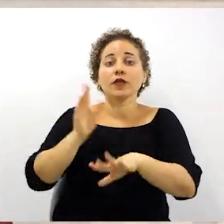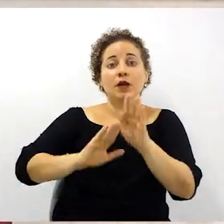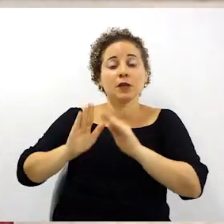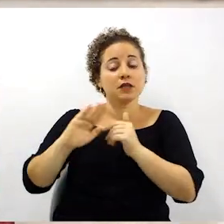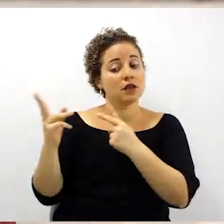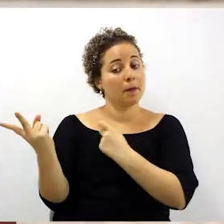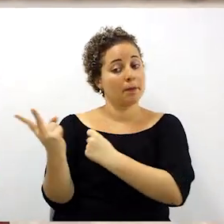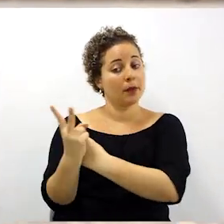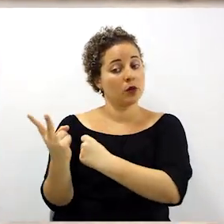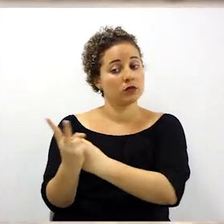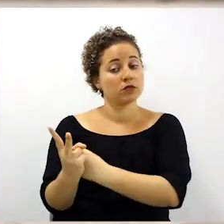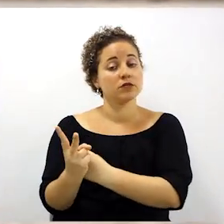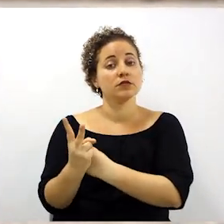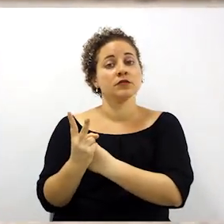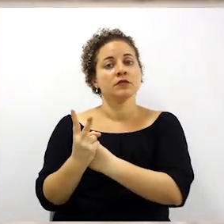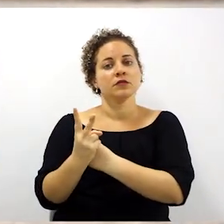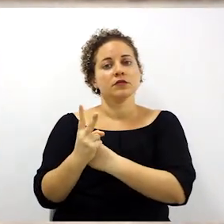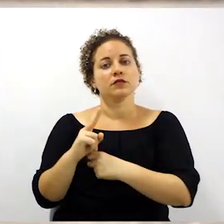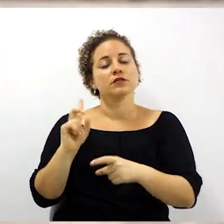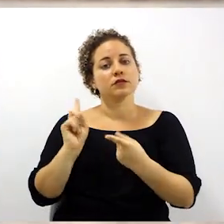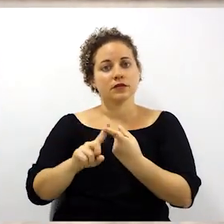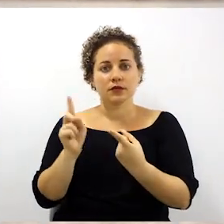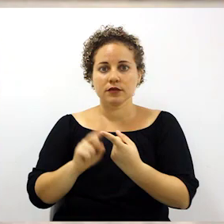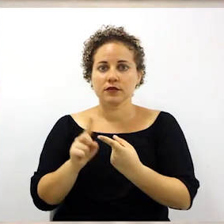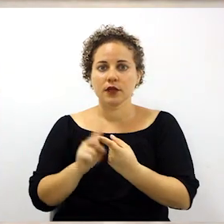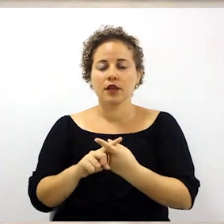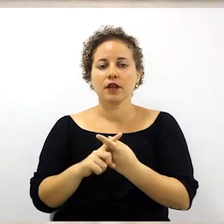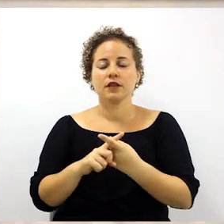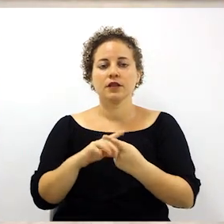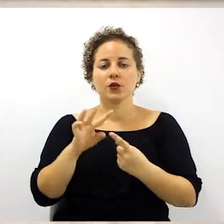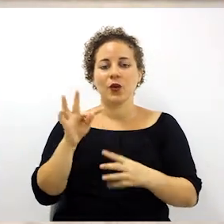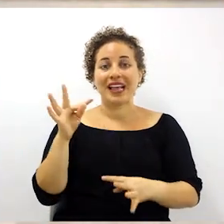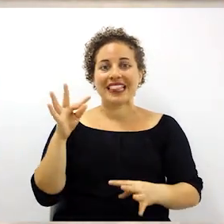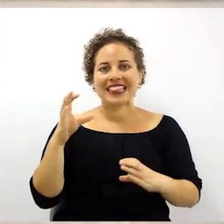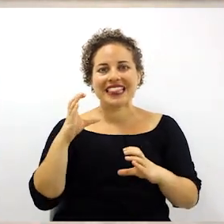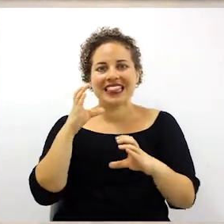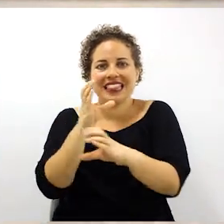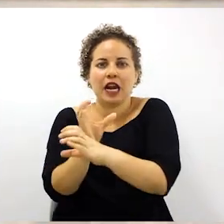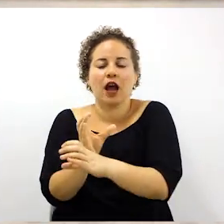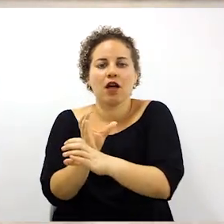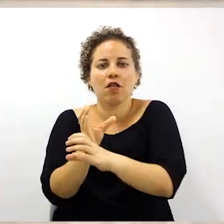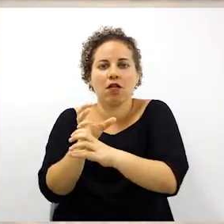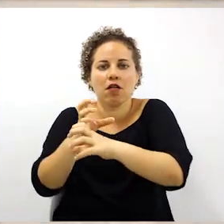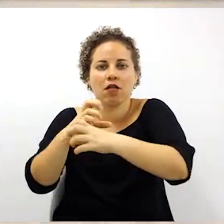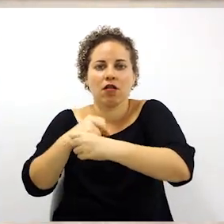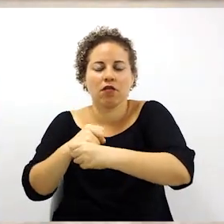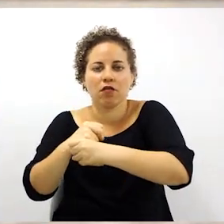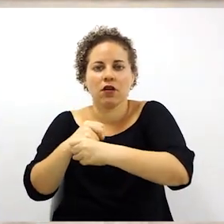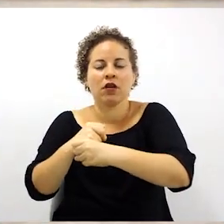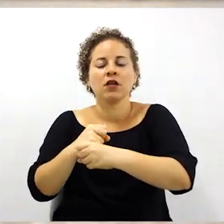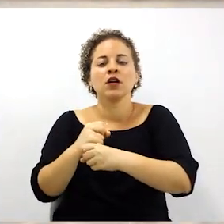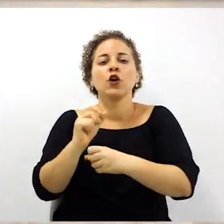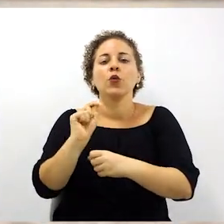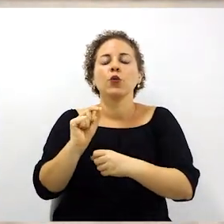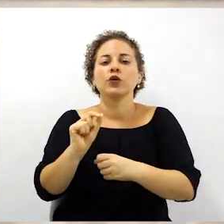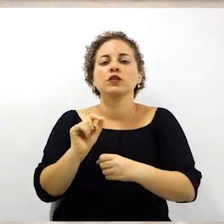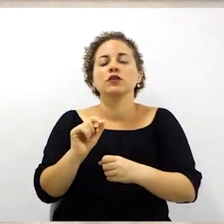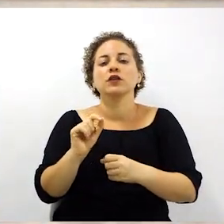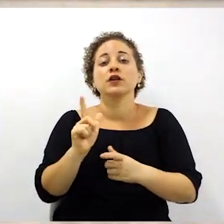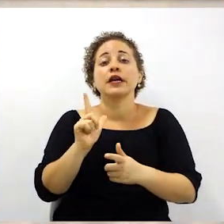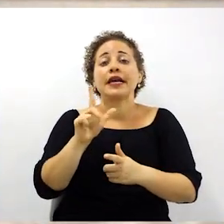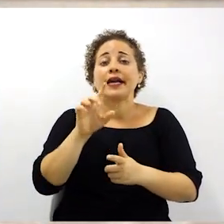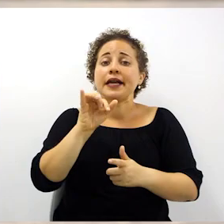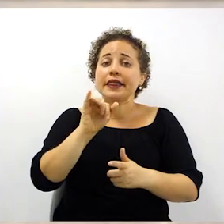devidamente protegidos e precisam também ter um sistema de intertravamento. Mas o que vem a ser o sistema de